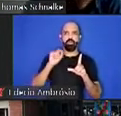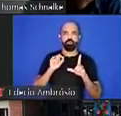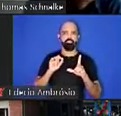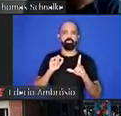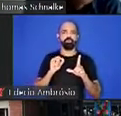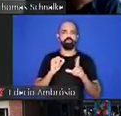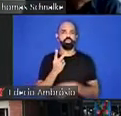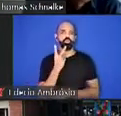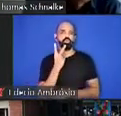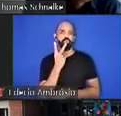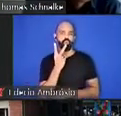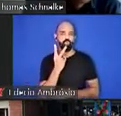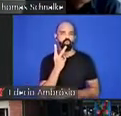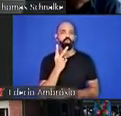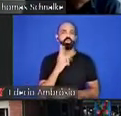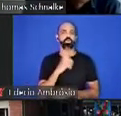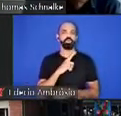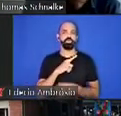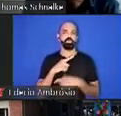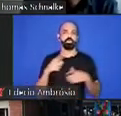duas dessas vitrines grandes.